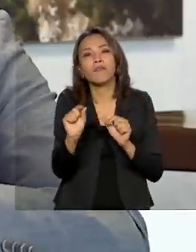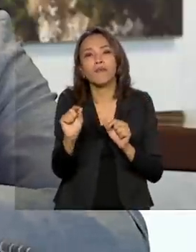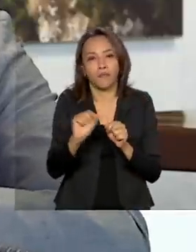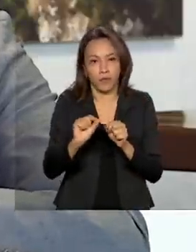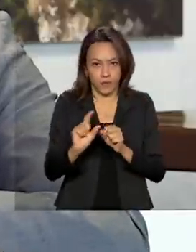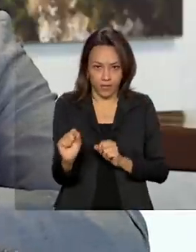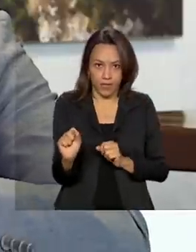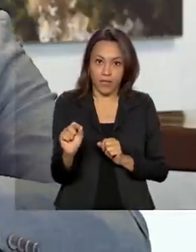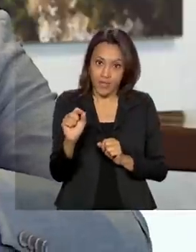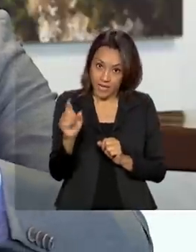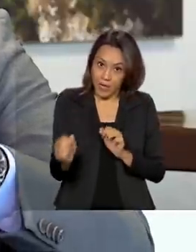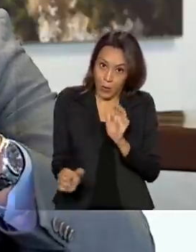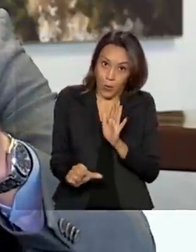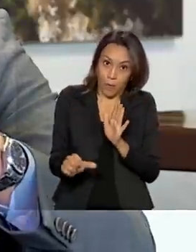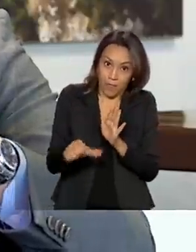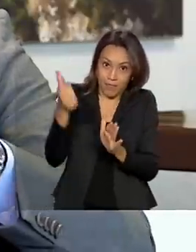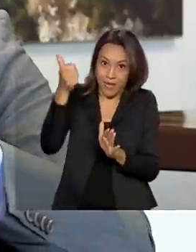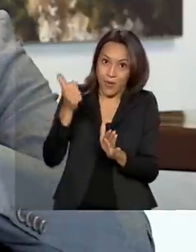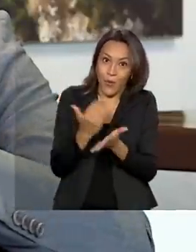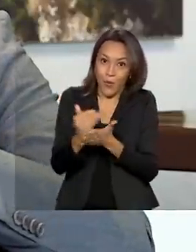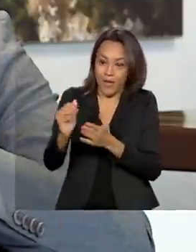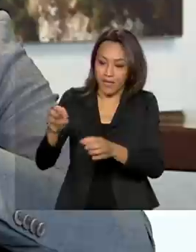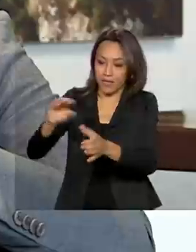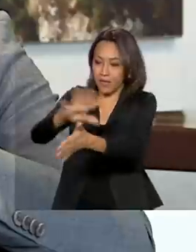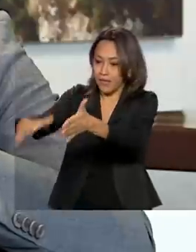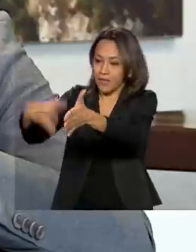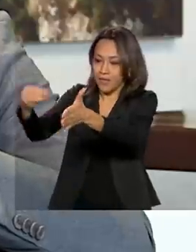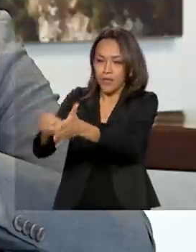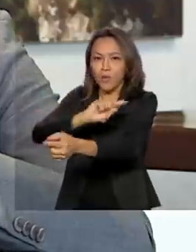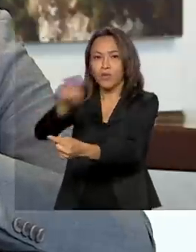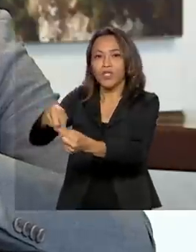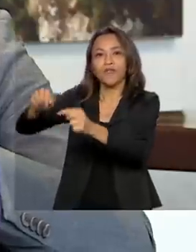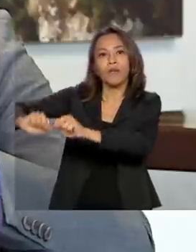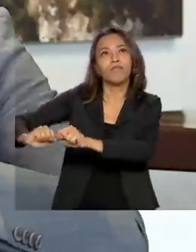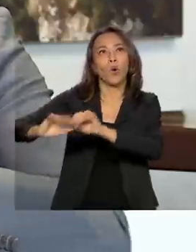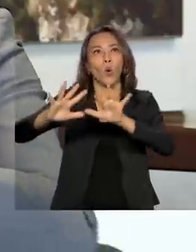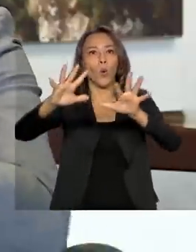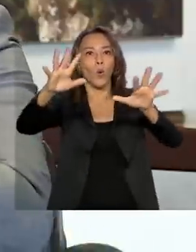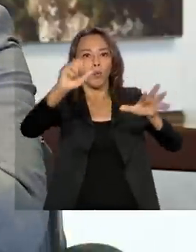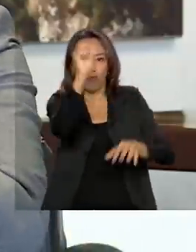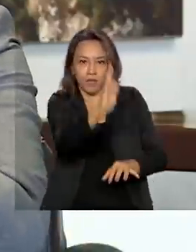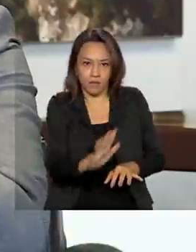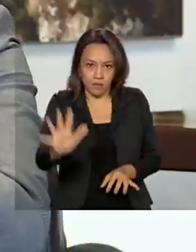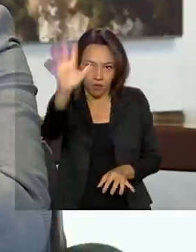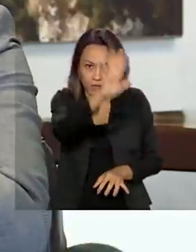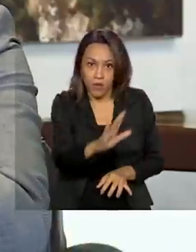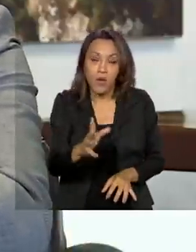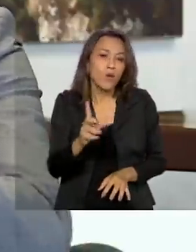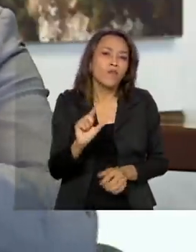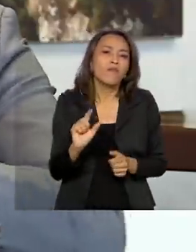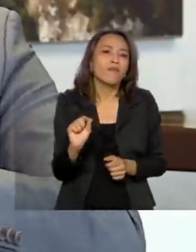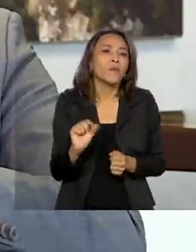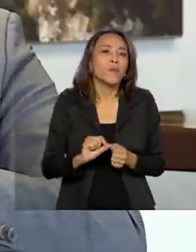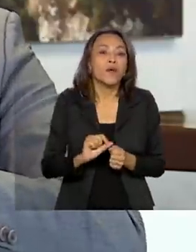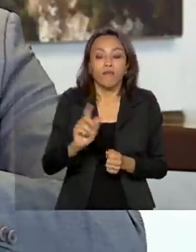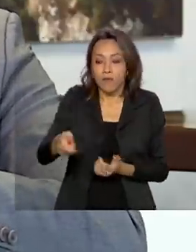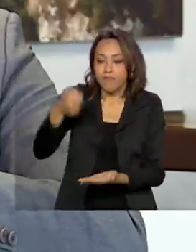começa com o projeto piloto na Amazônia, a ideia é se expandir para todos os biomas. Você remunera